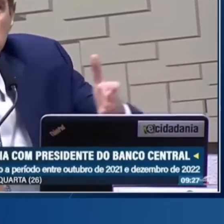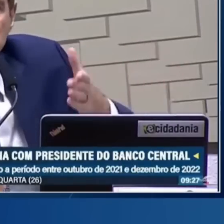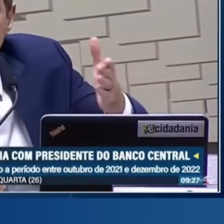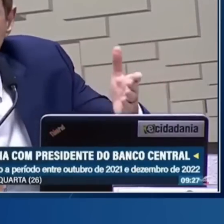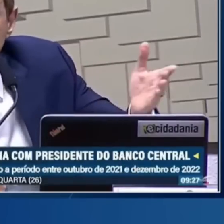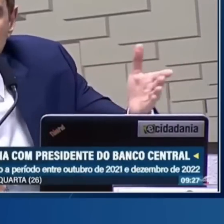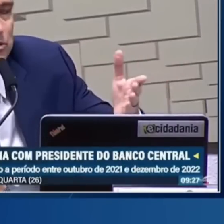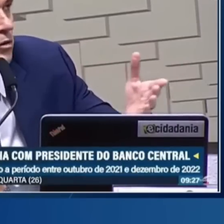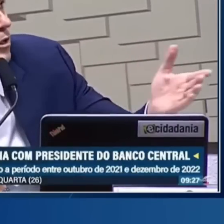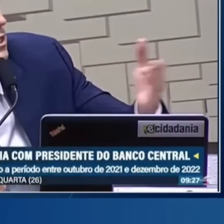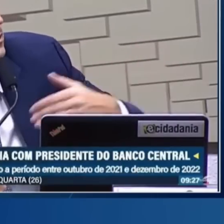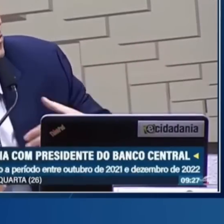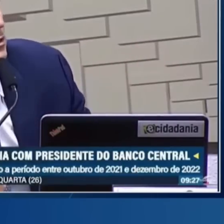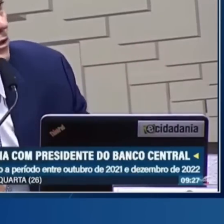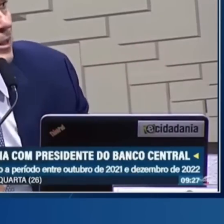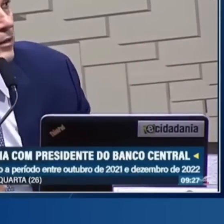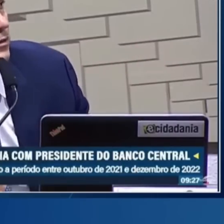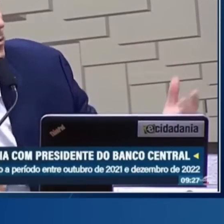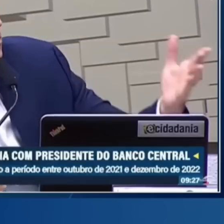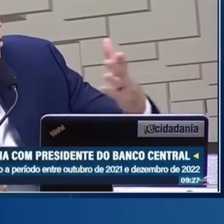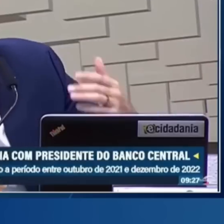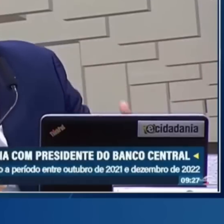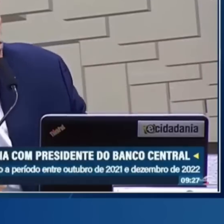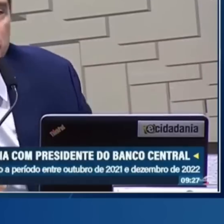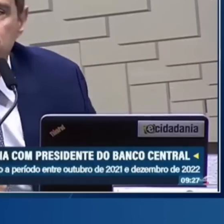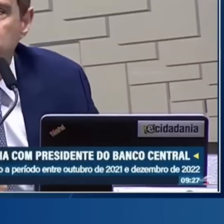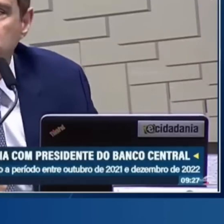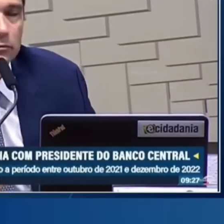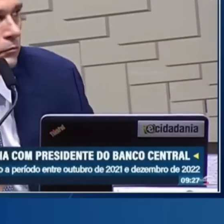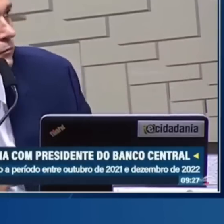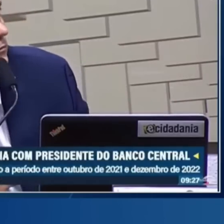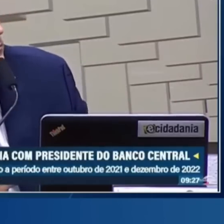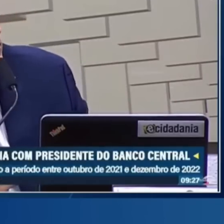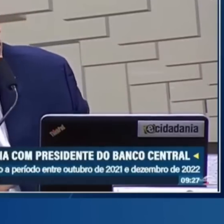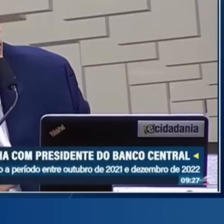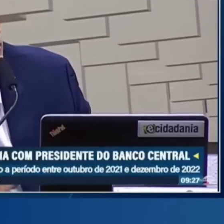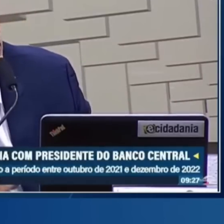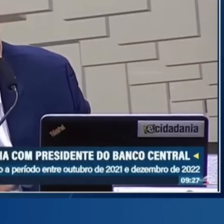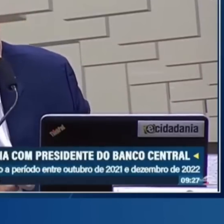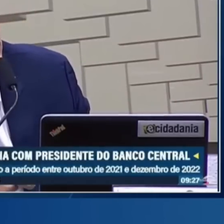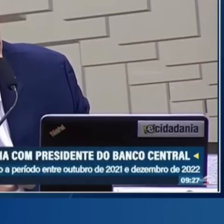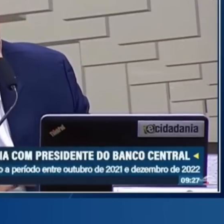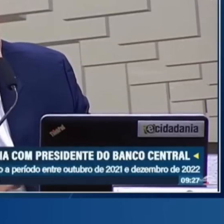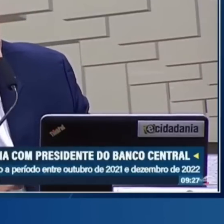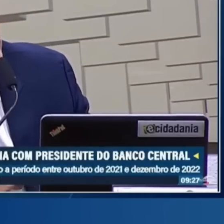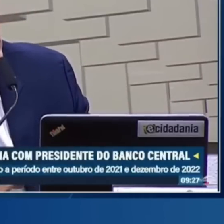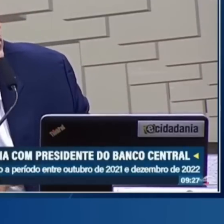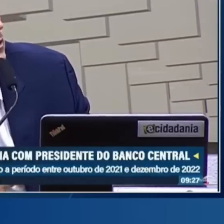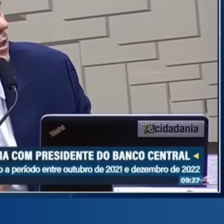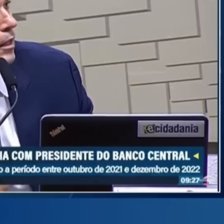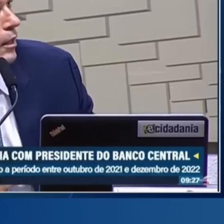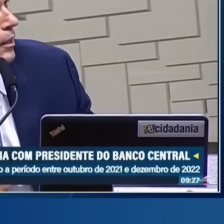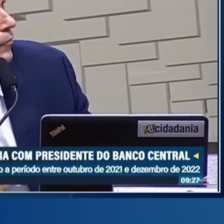precisa calibrar a taxa de juros para que contribua na estabilidade de preços, mas que seja um instrumento de desenvolvimento,